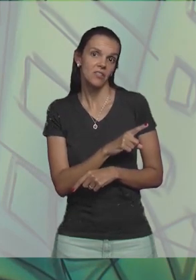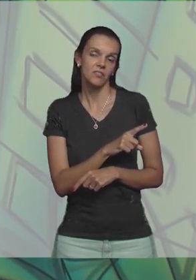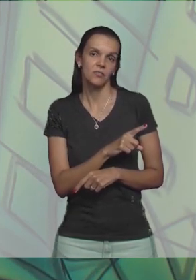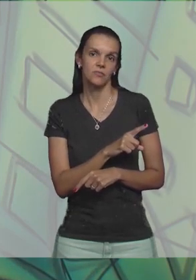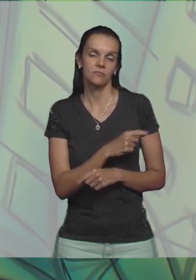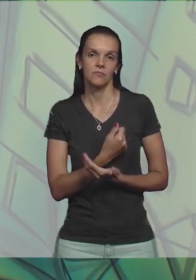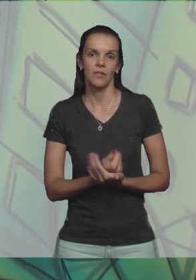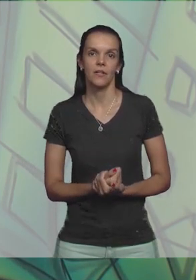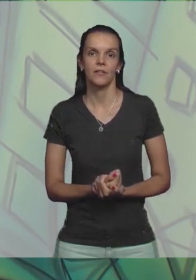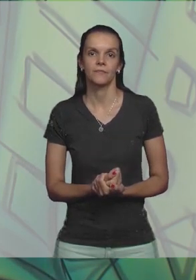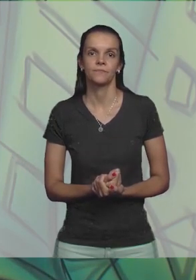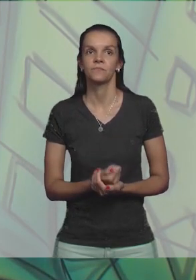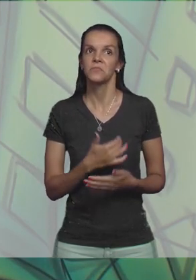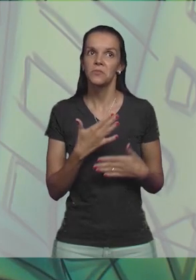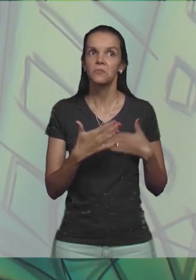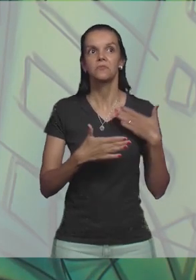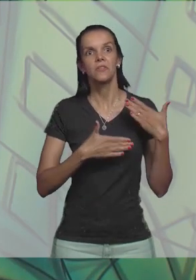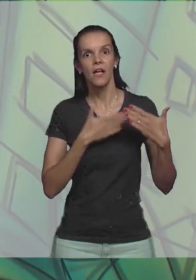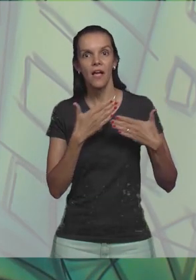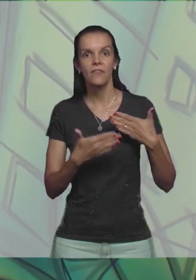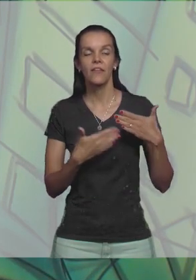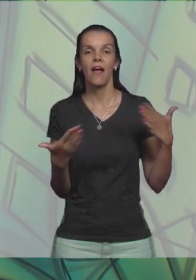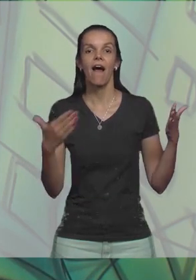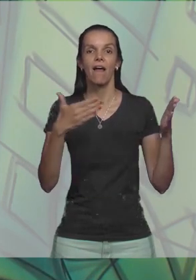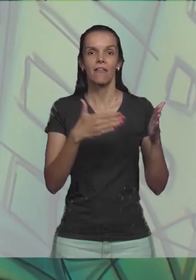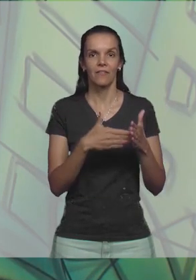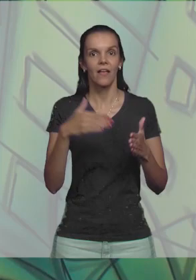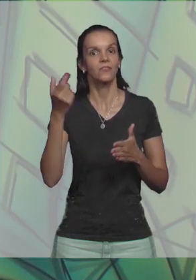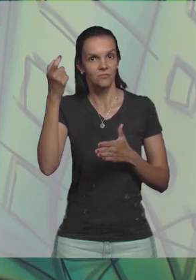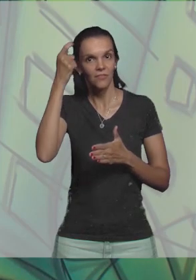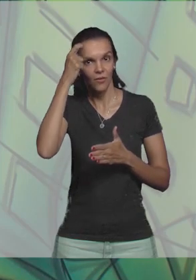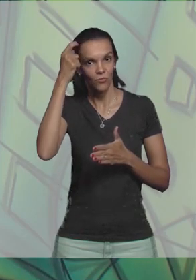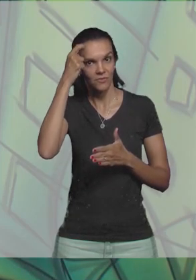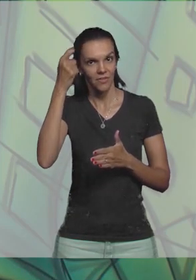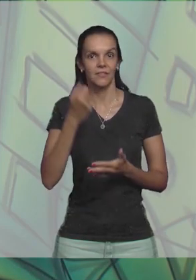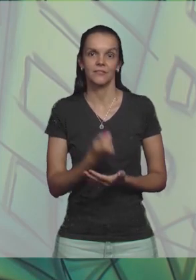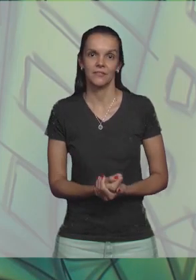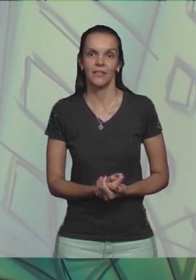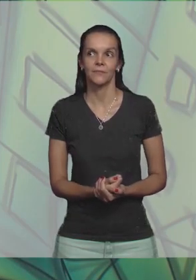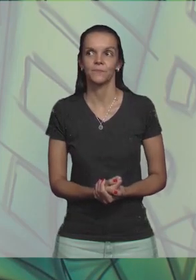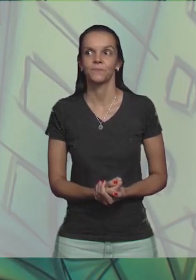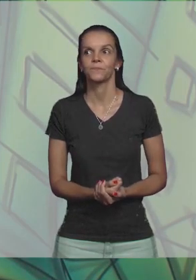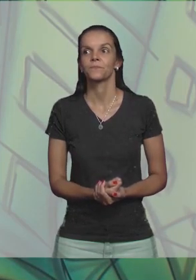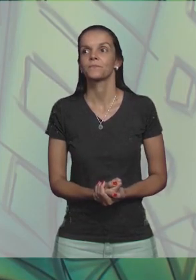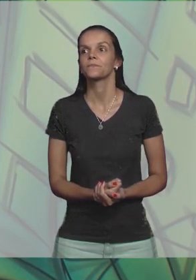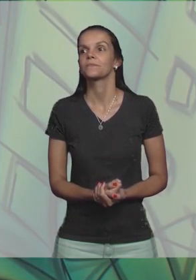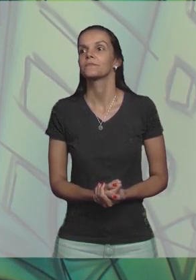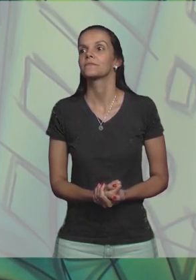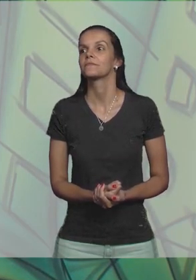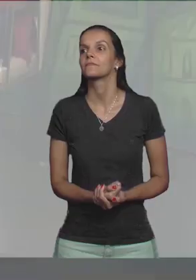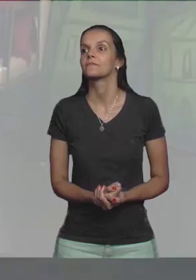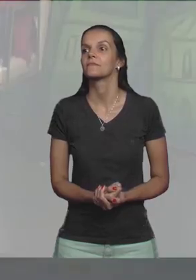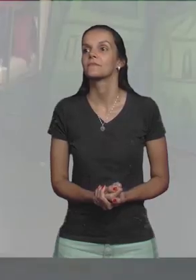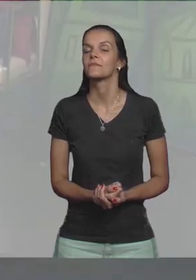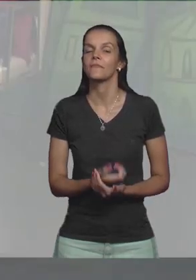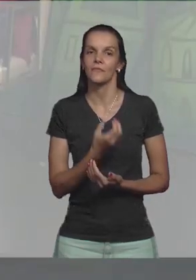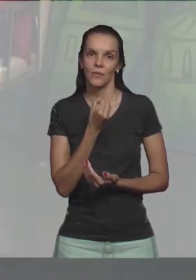gente consegue ir levando até ter consciência desse fato.